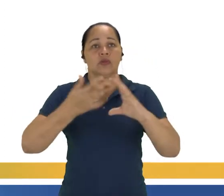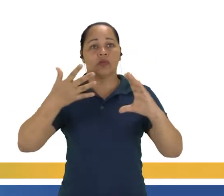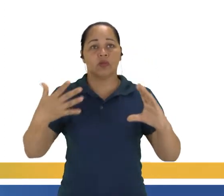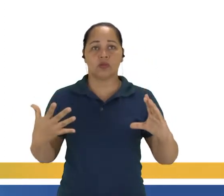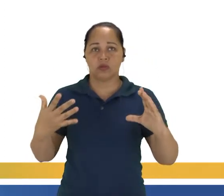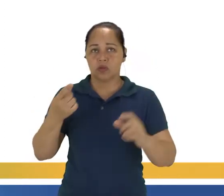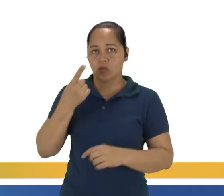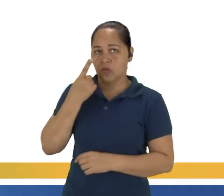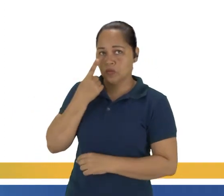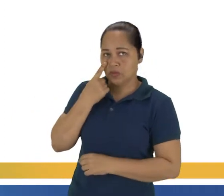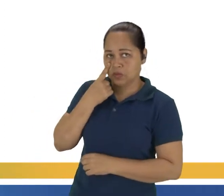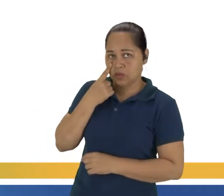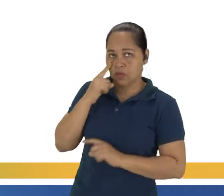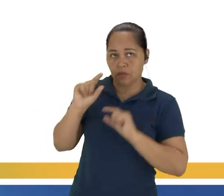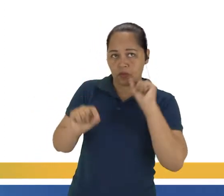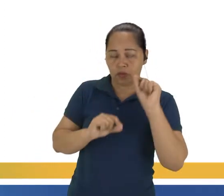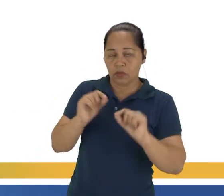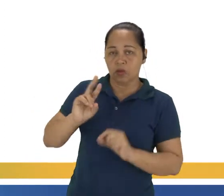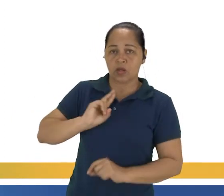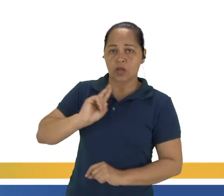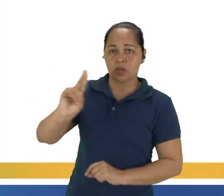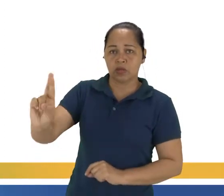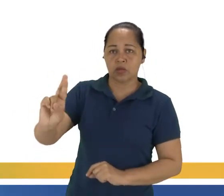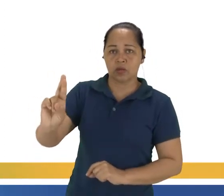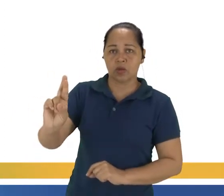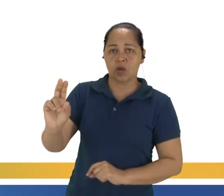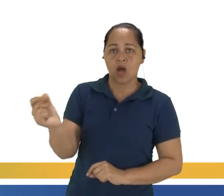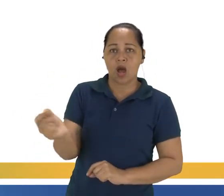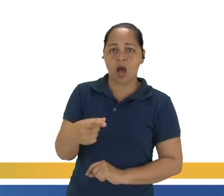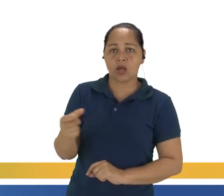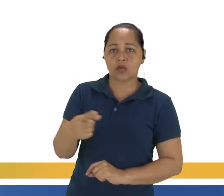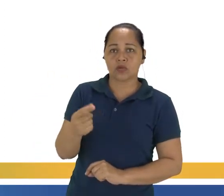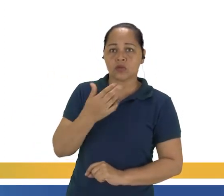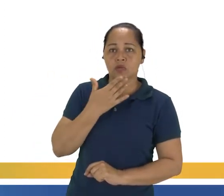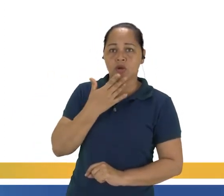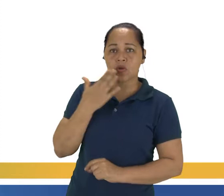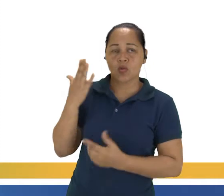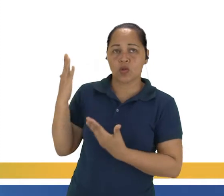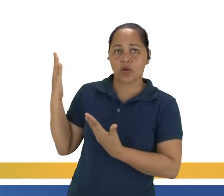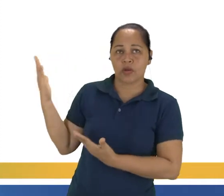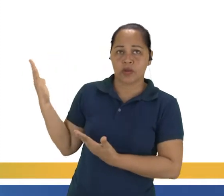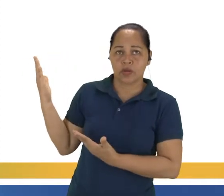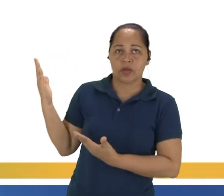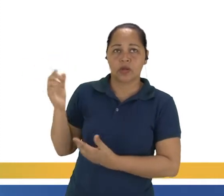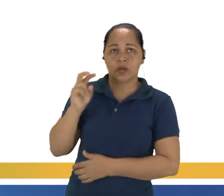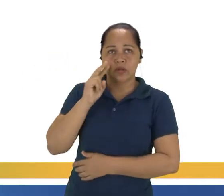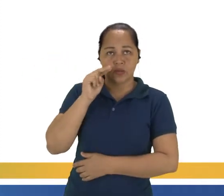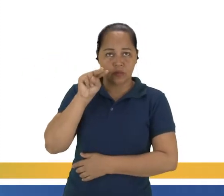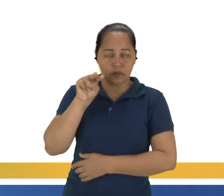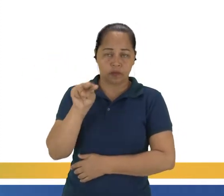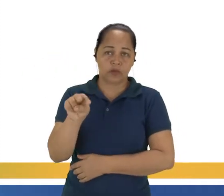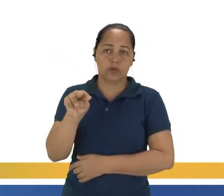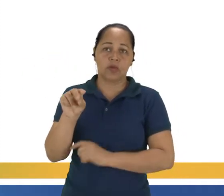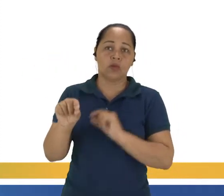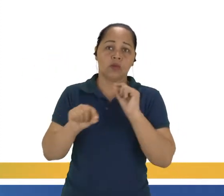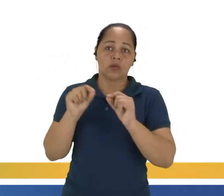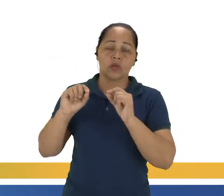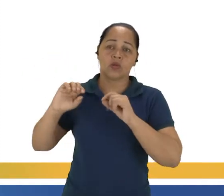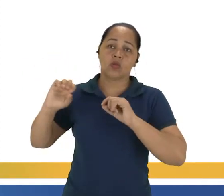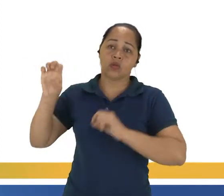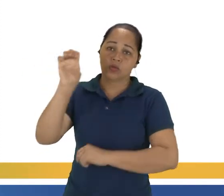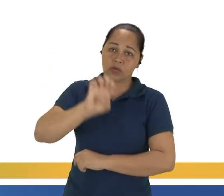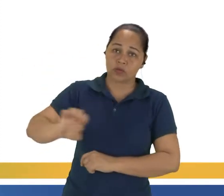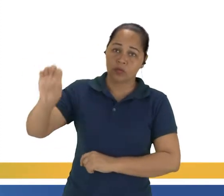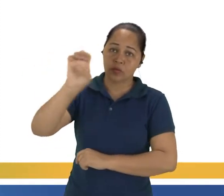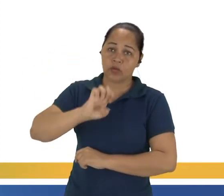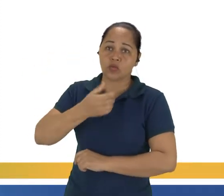em negrito a questão religiosa, justamente porque junto com a chegada desses europeus, trouxeram